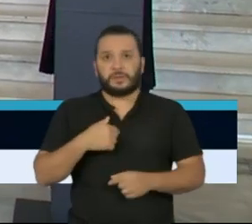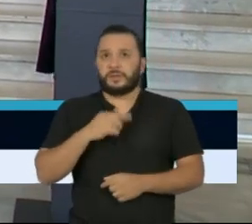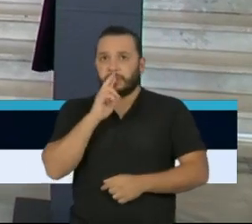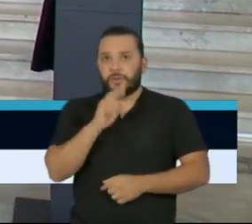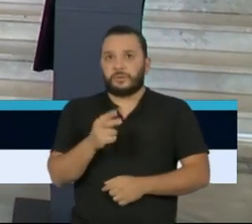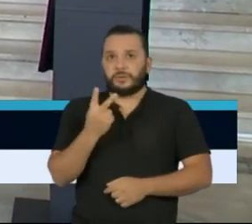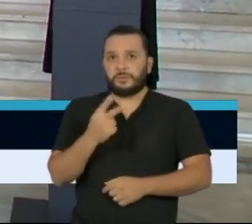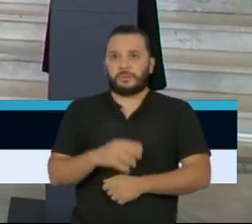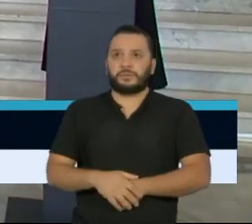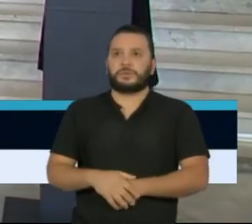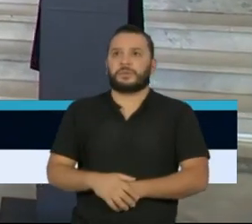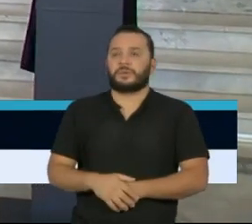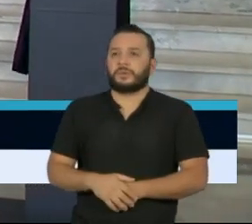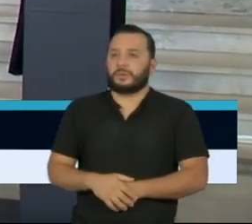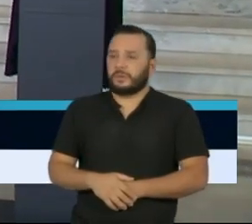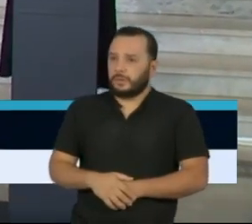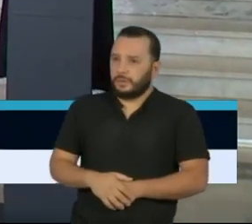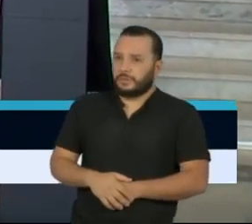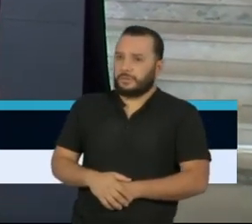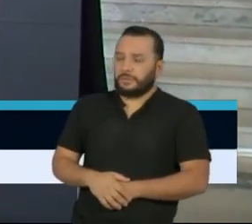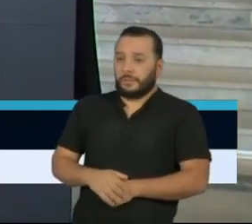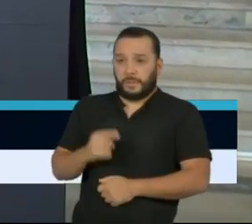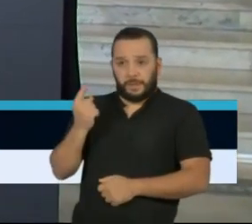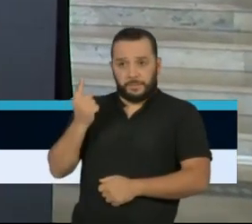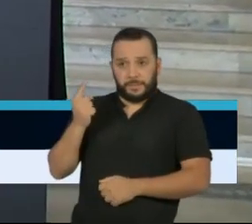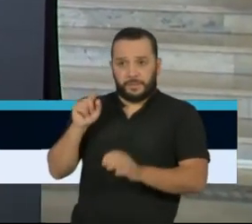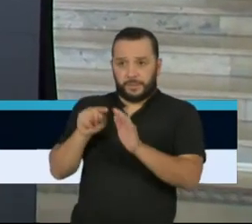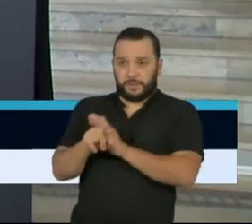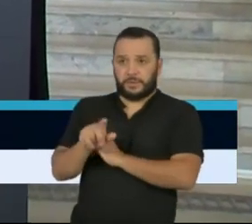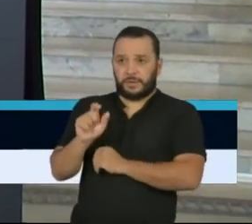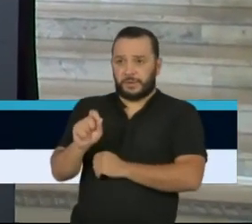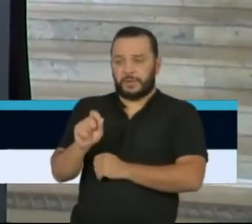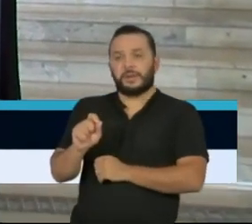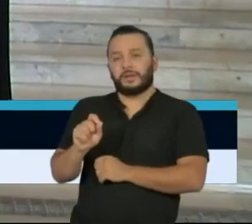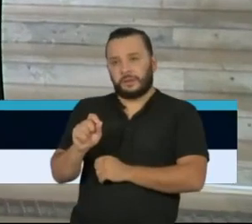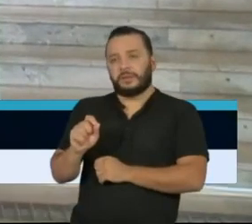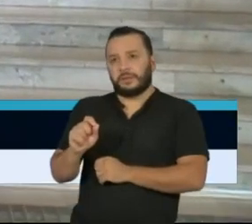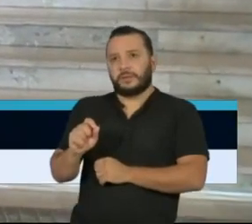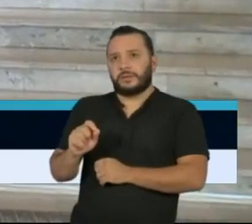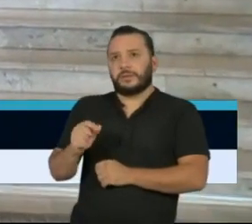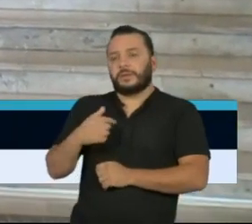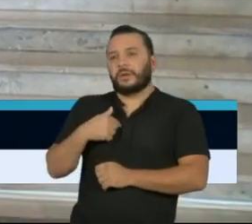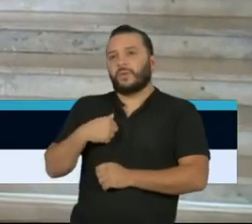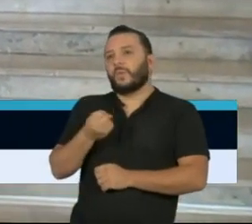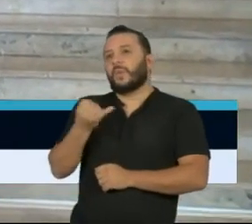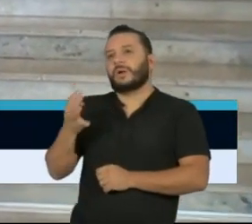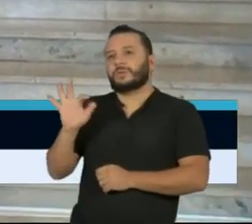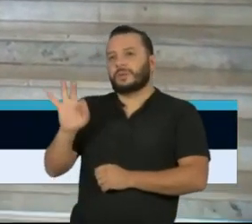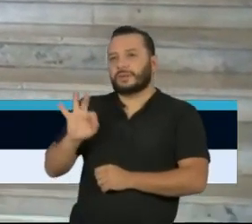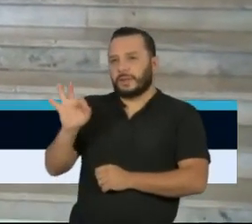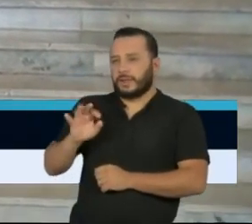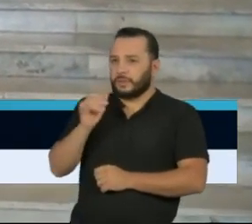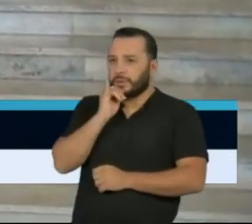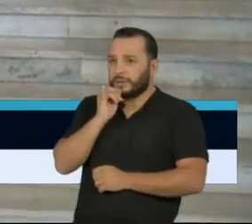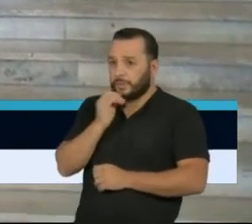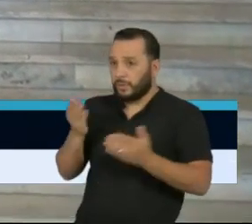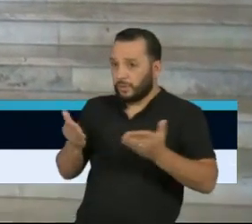tá? Bom, sobre a primeira, Silvia, a nossa taxa do Estado, eu mencionei que hoje caiu